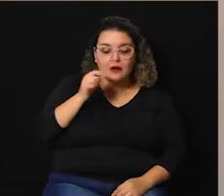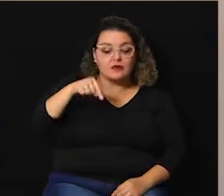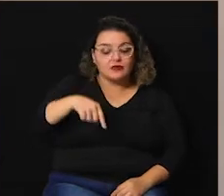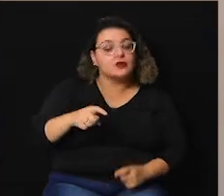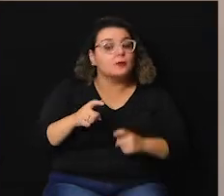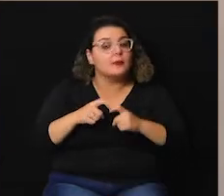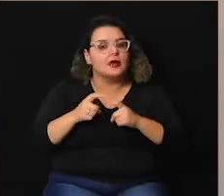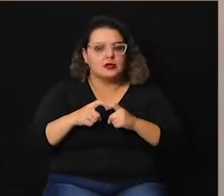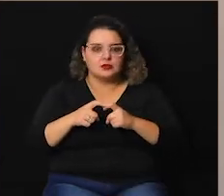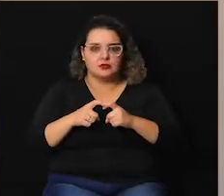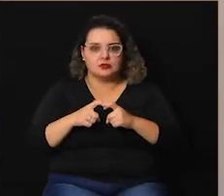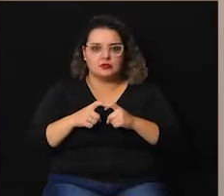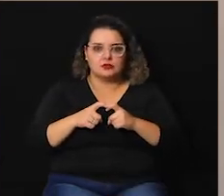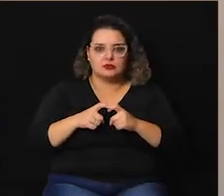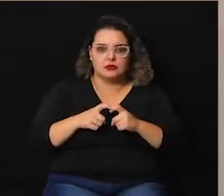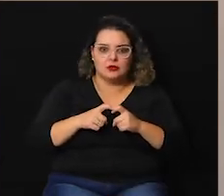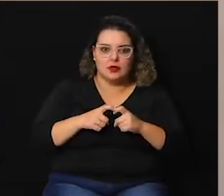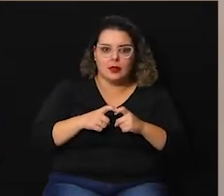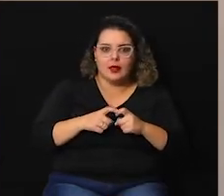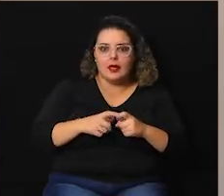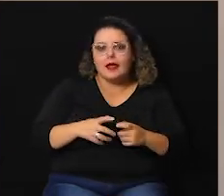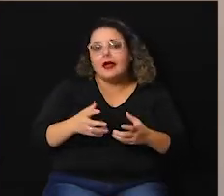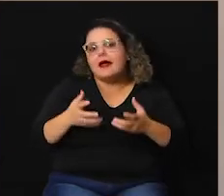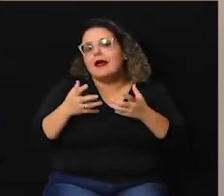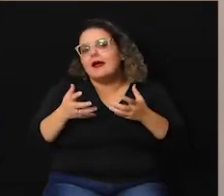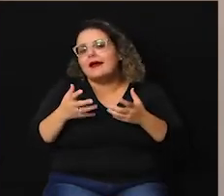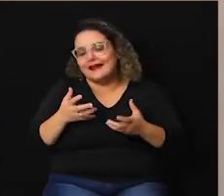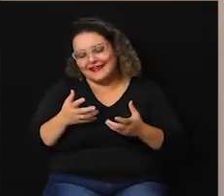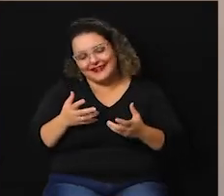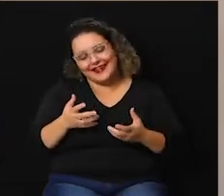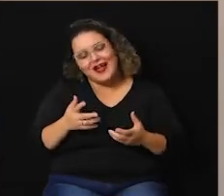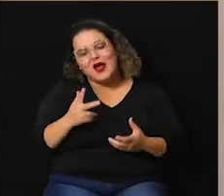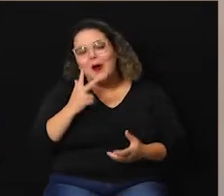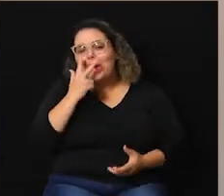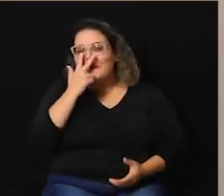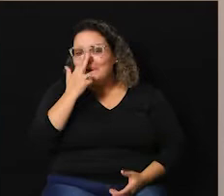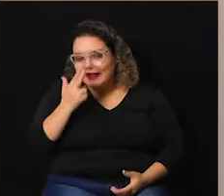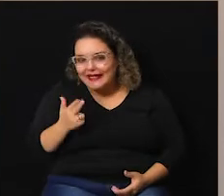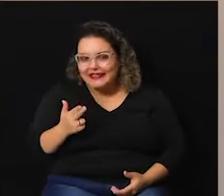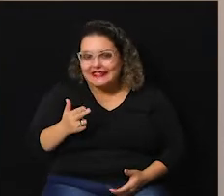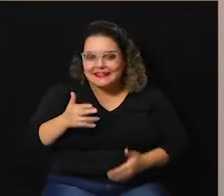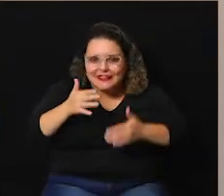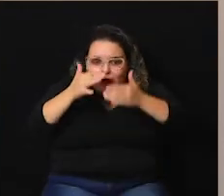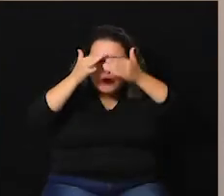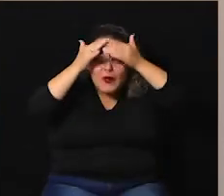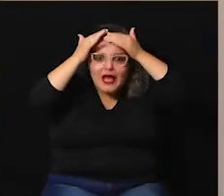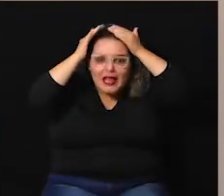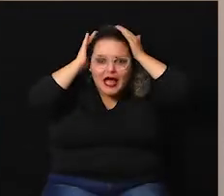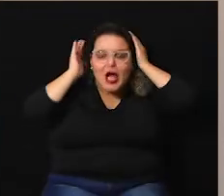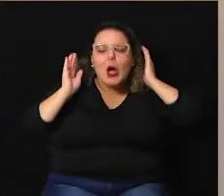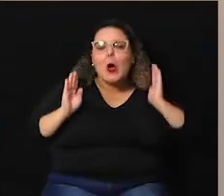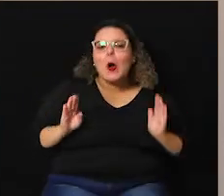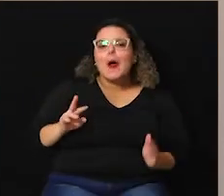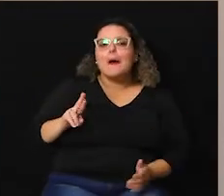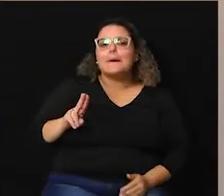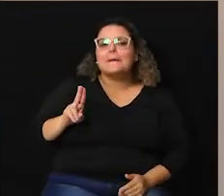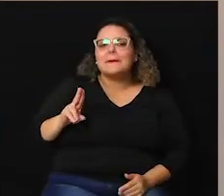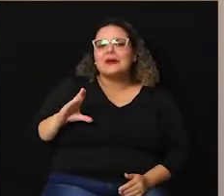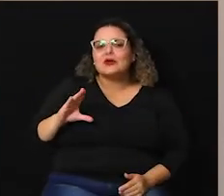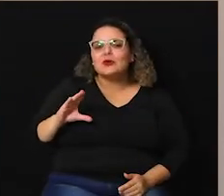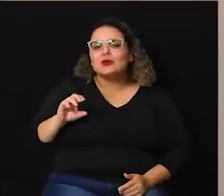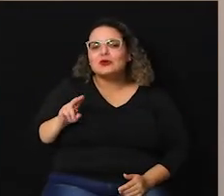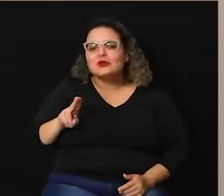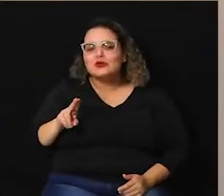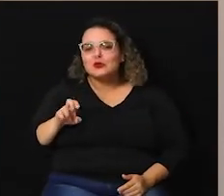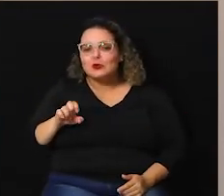médico parecendo o Bruce Willis e querer virar o Elvis Presley. É impossível. Isso não existe.